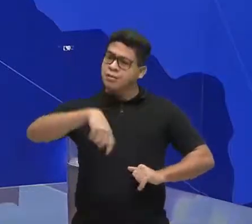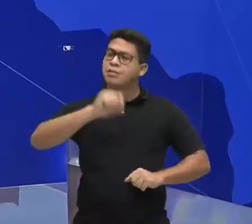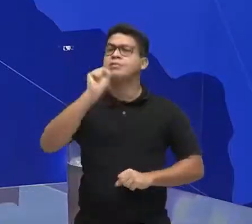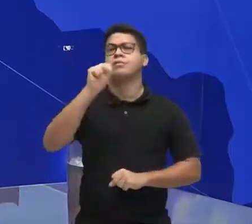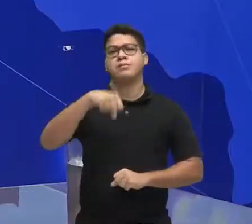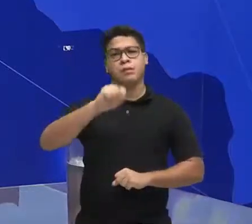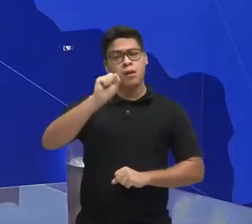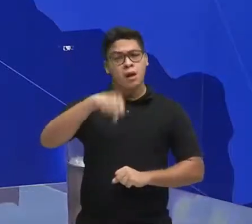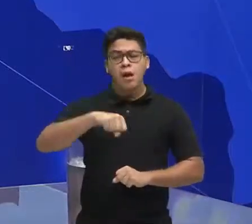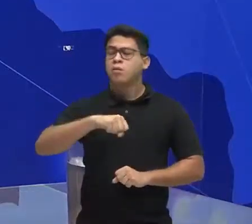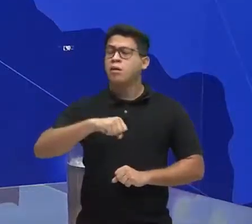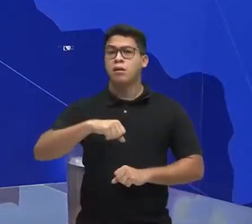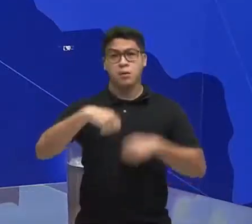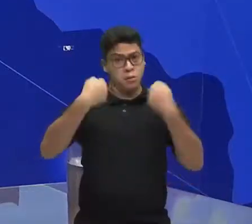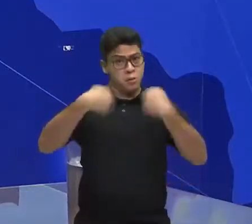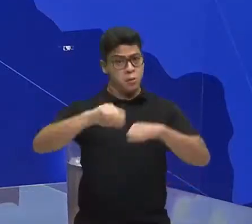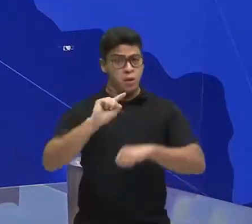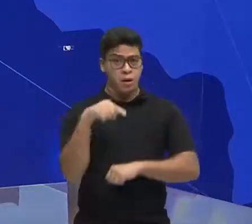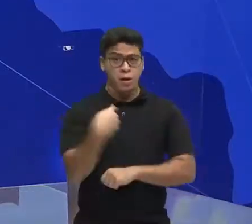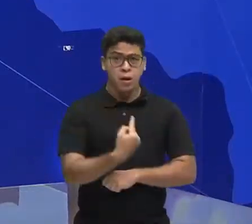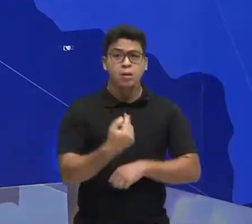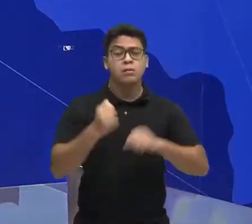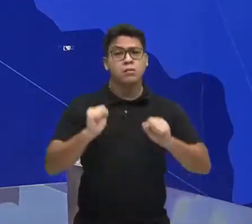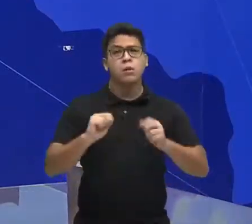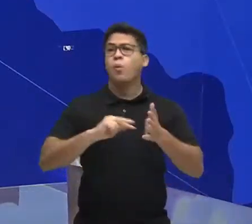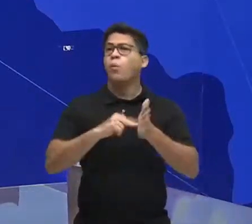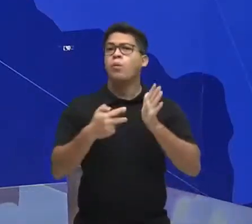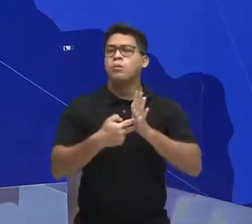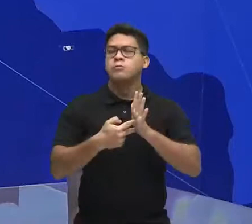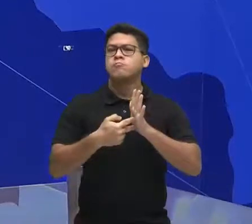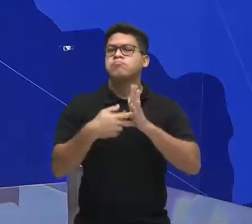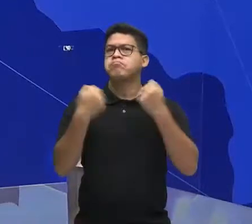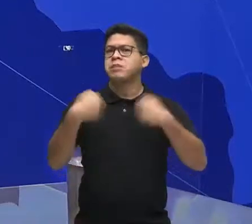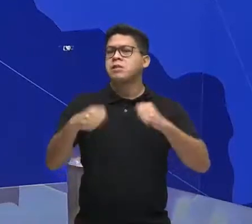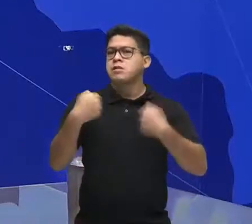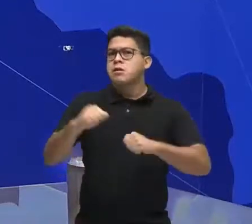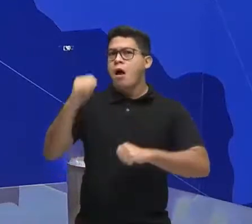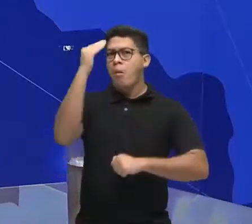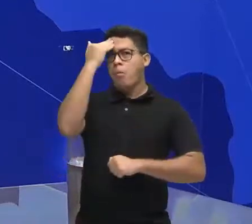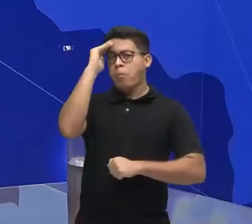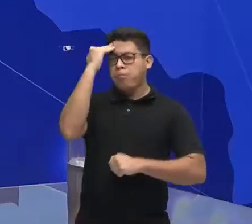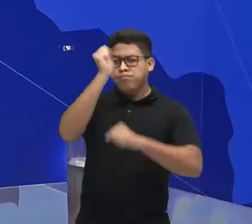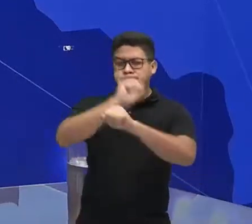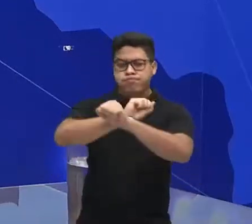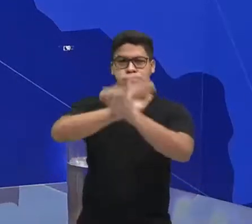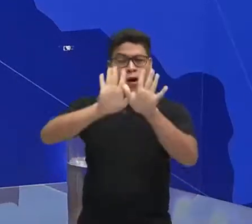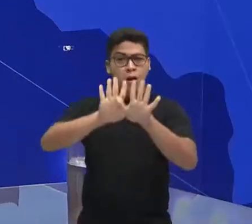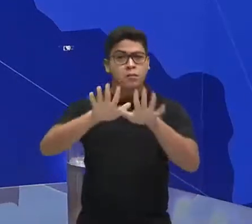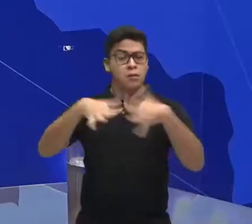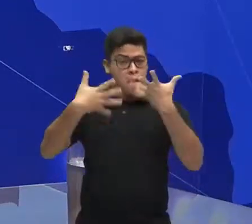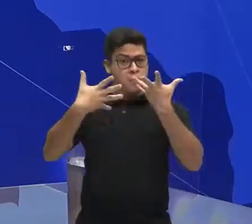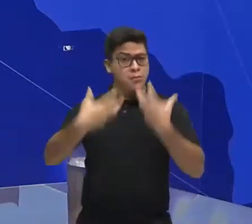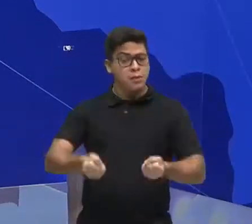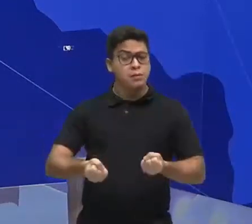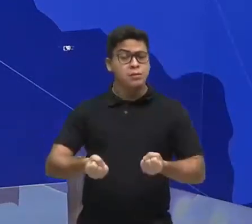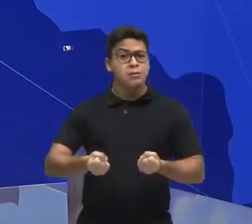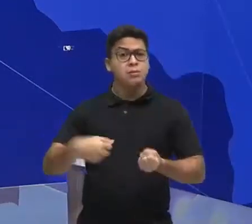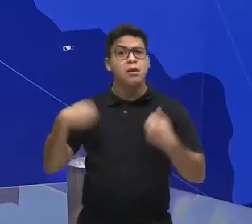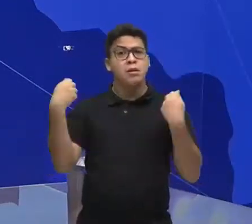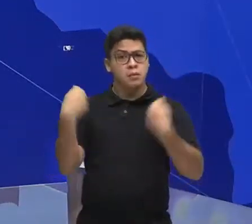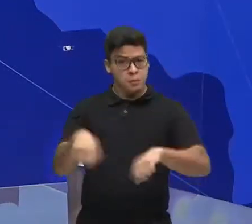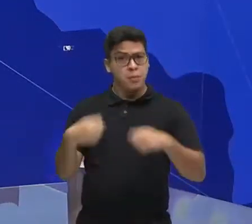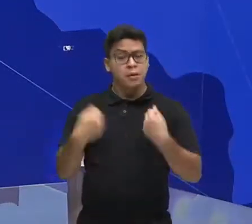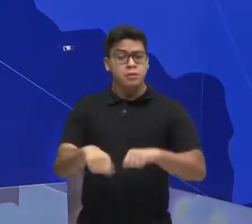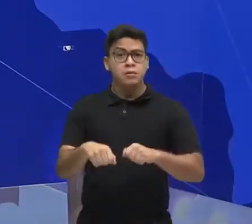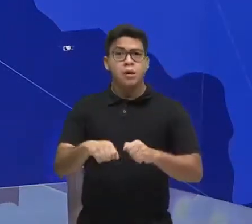só que a gente precisa atribuir um significado que seja compreensível, que seja até aceito por nós mesmos. Então, o slogan